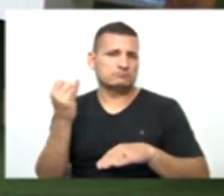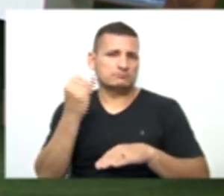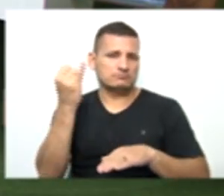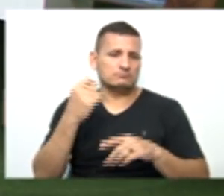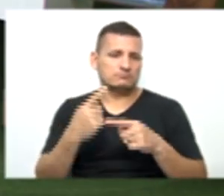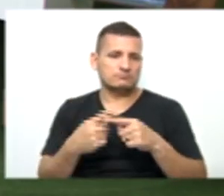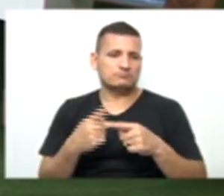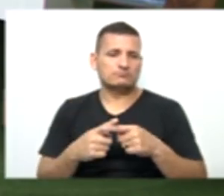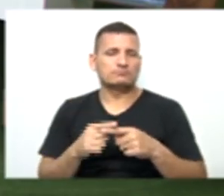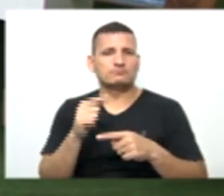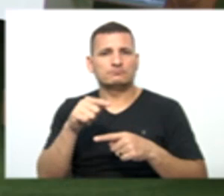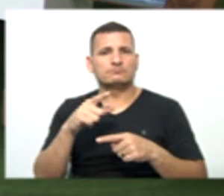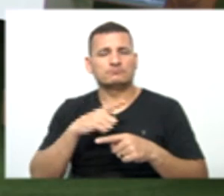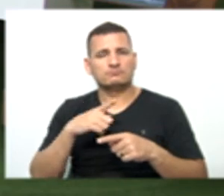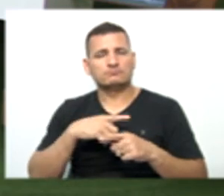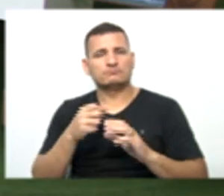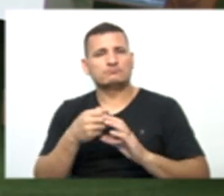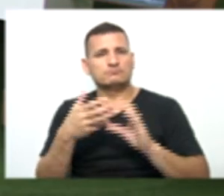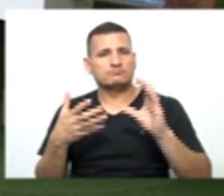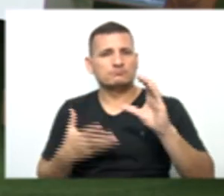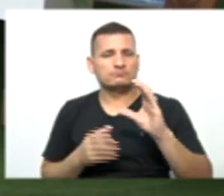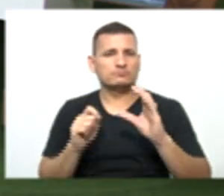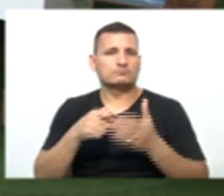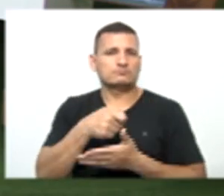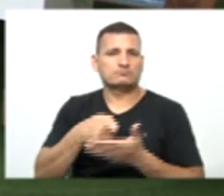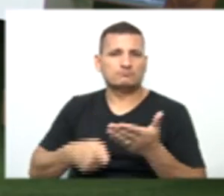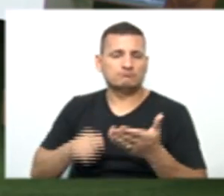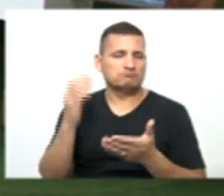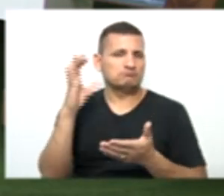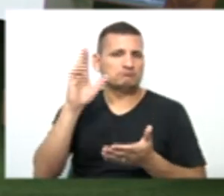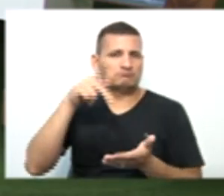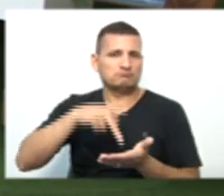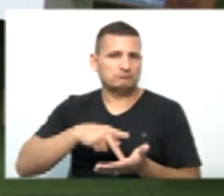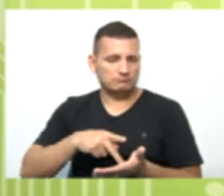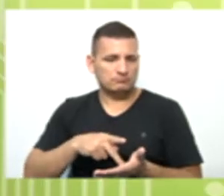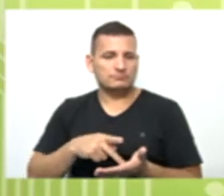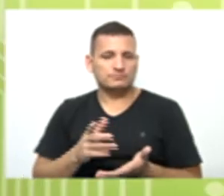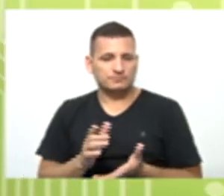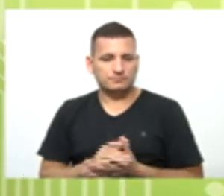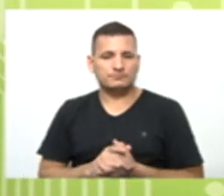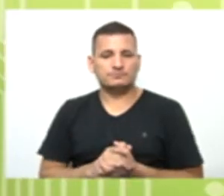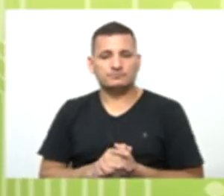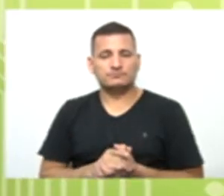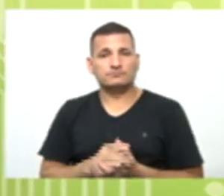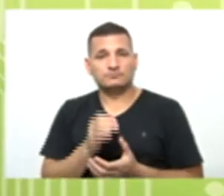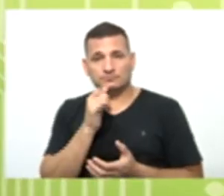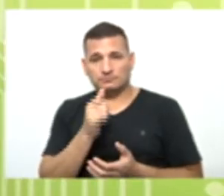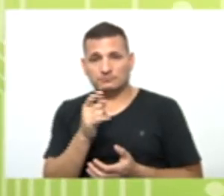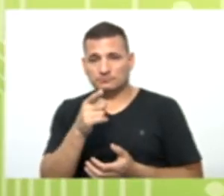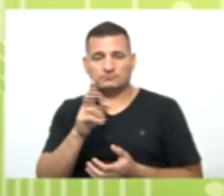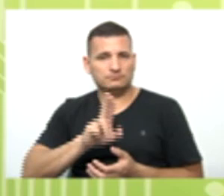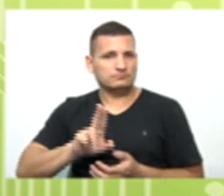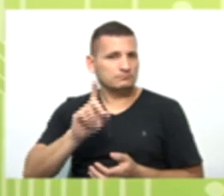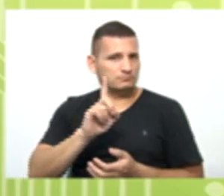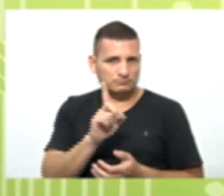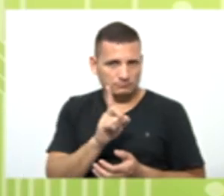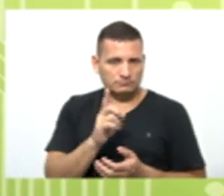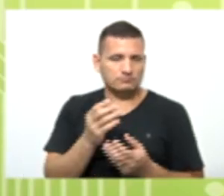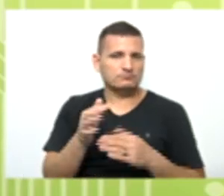dá toda uma característica de redação científica mesmo, né? Que se você não fizer essa aplicação